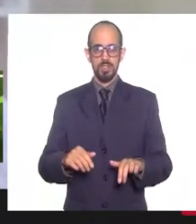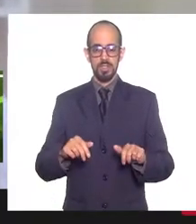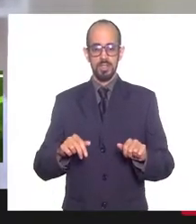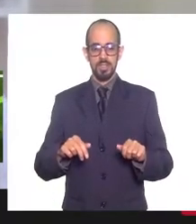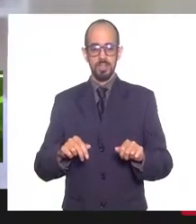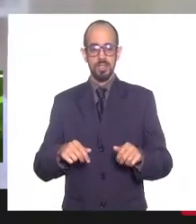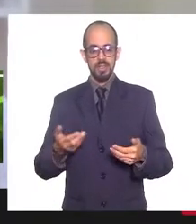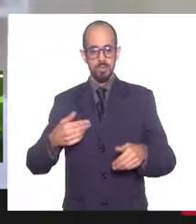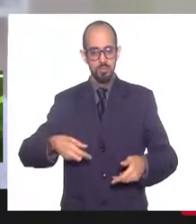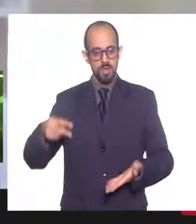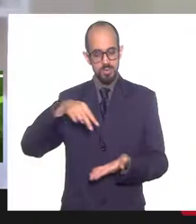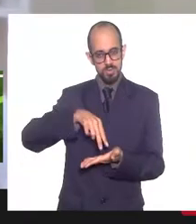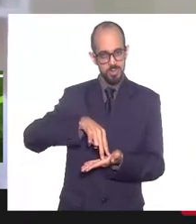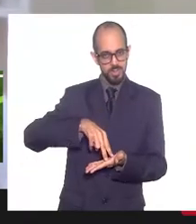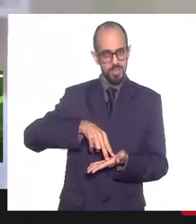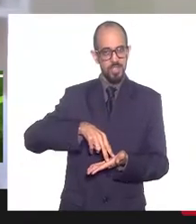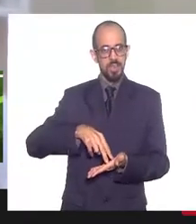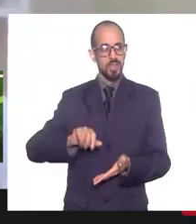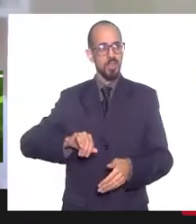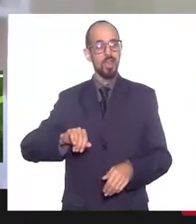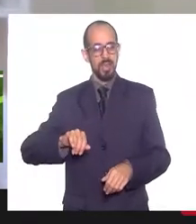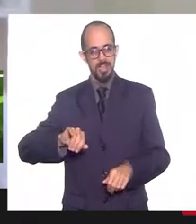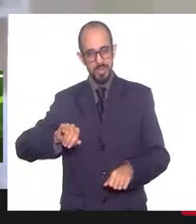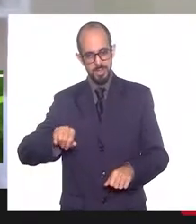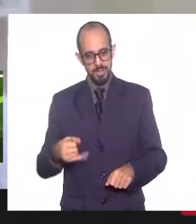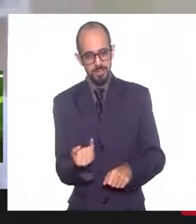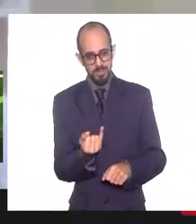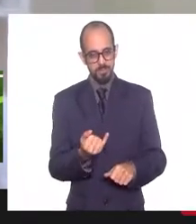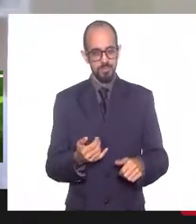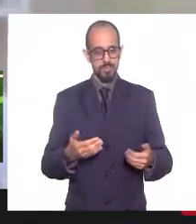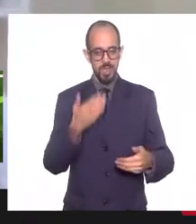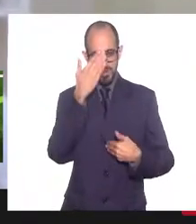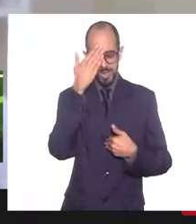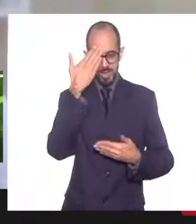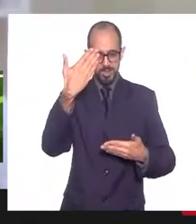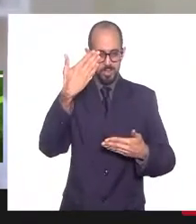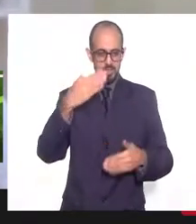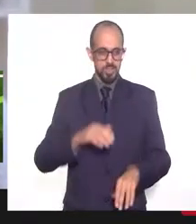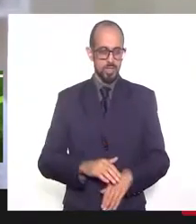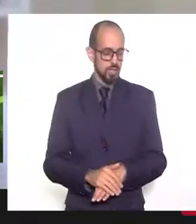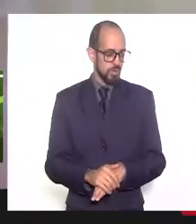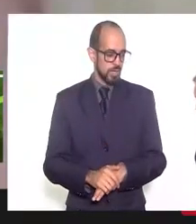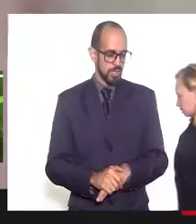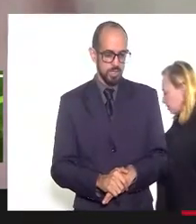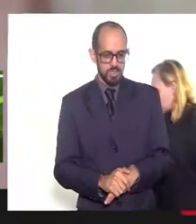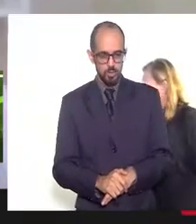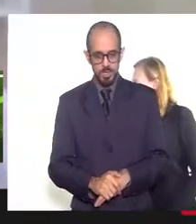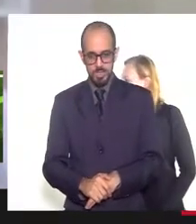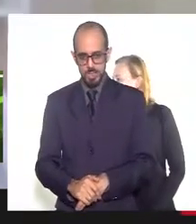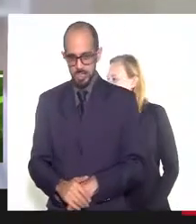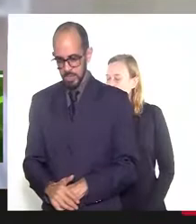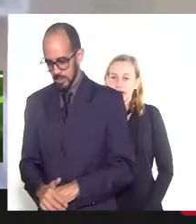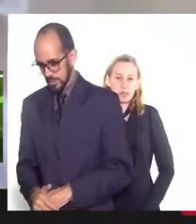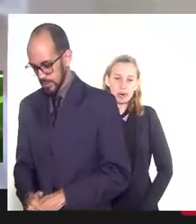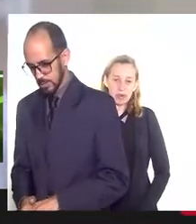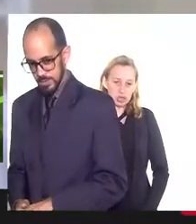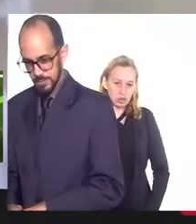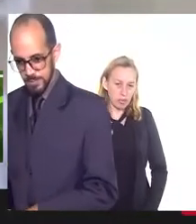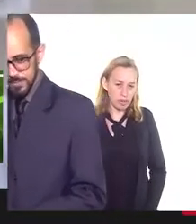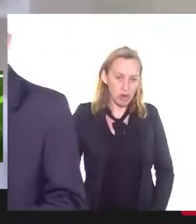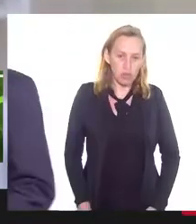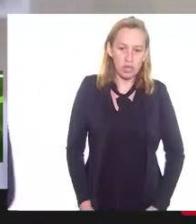me trouxe a esse espaço, proporcionou, e aos que promoveram esse importante momento. Obacaô Cabecile!